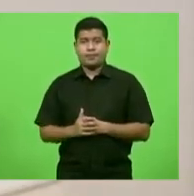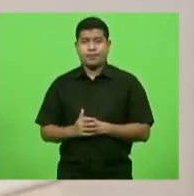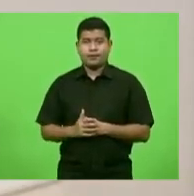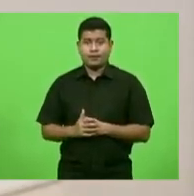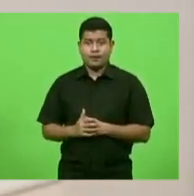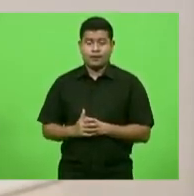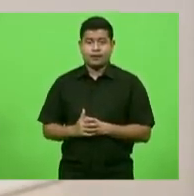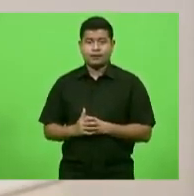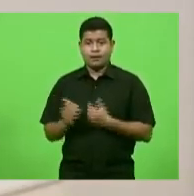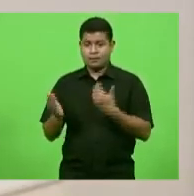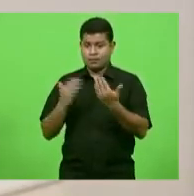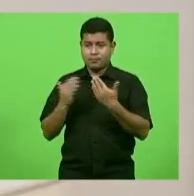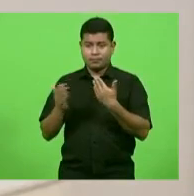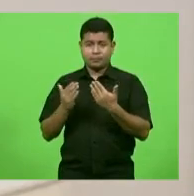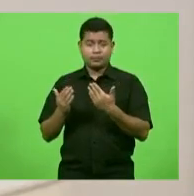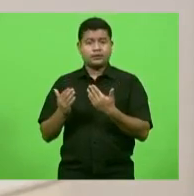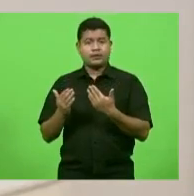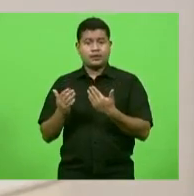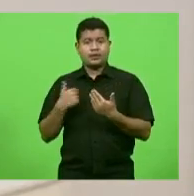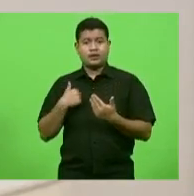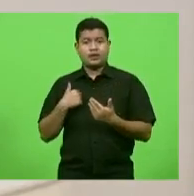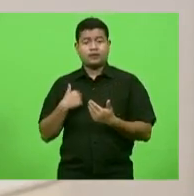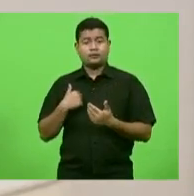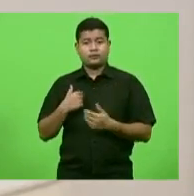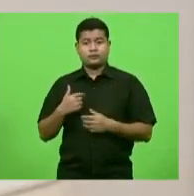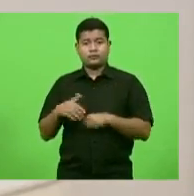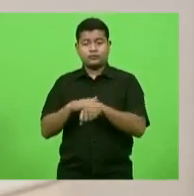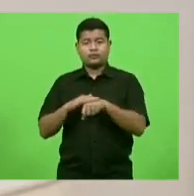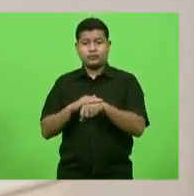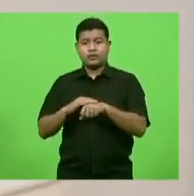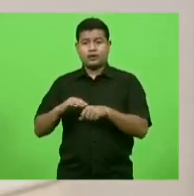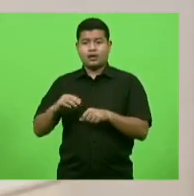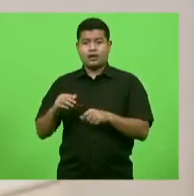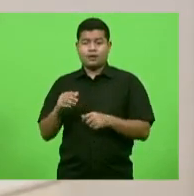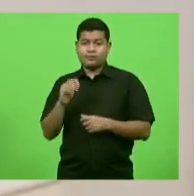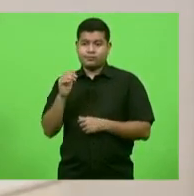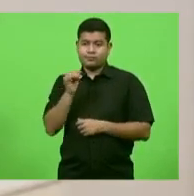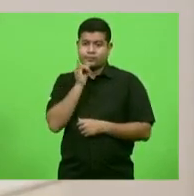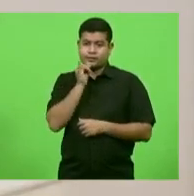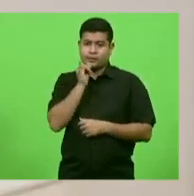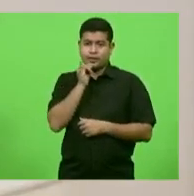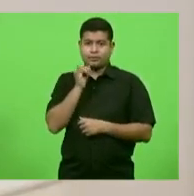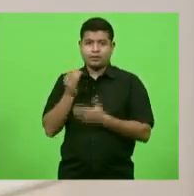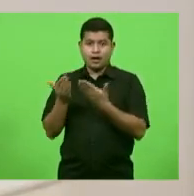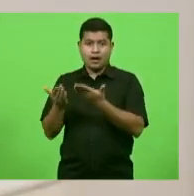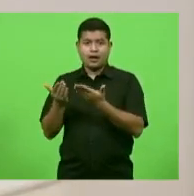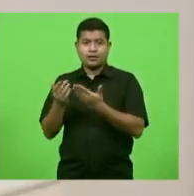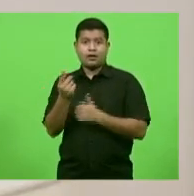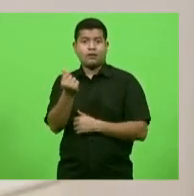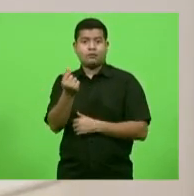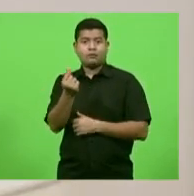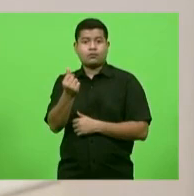conversar em termos de mercado. O preço normal rotineiro do ventilador, por volta de